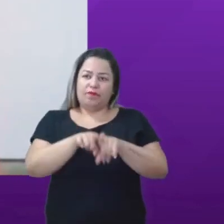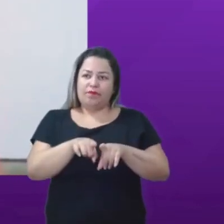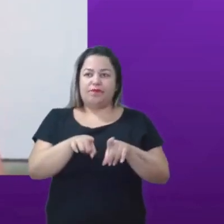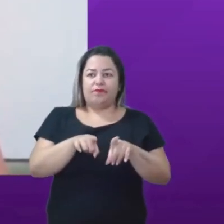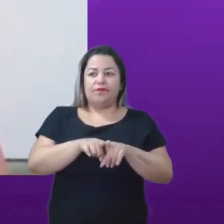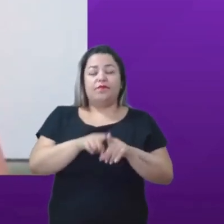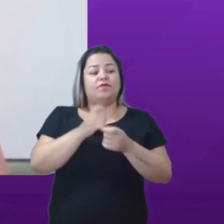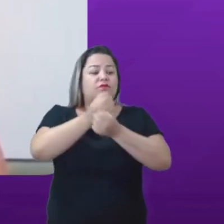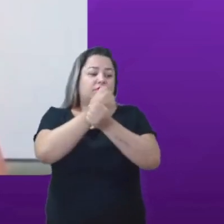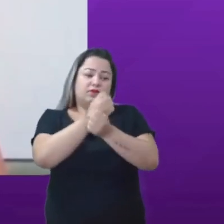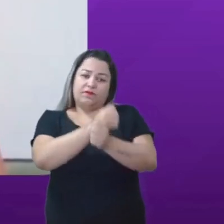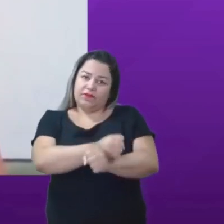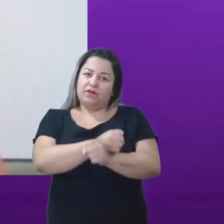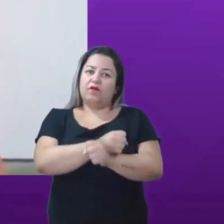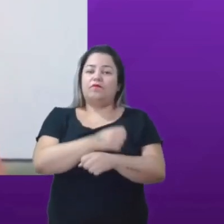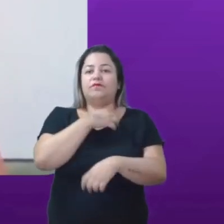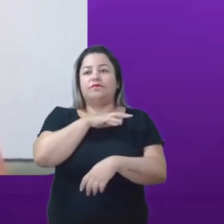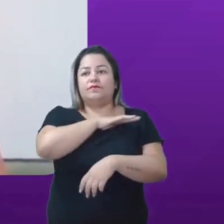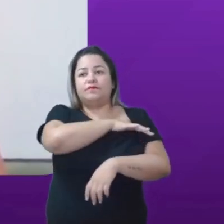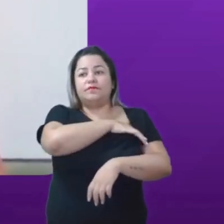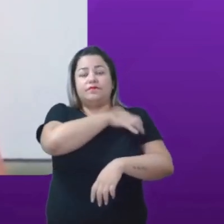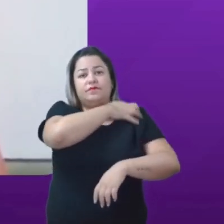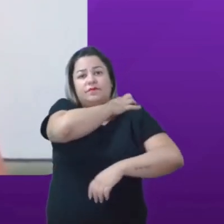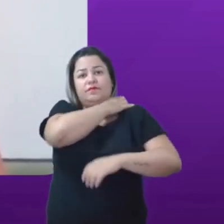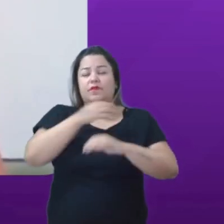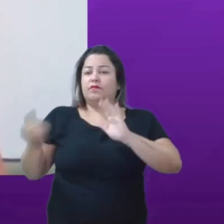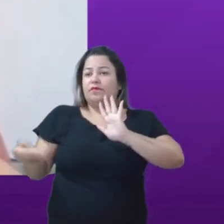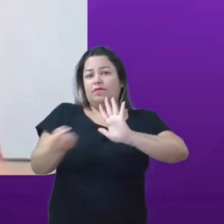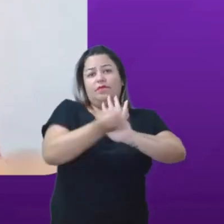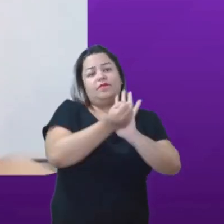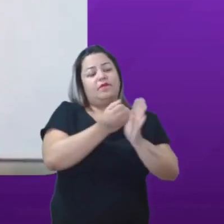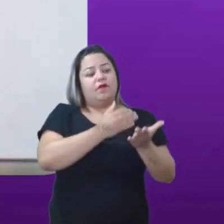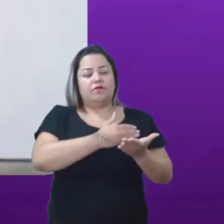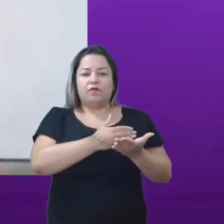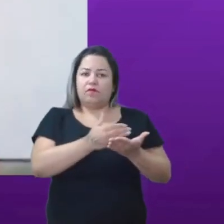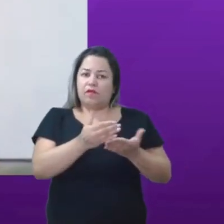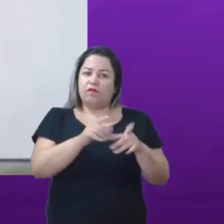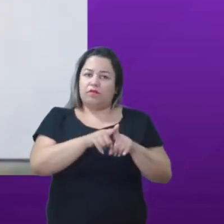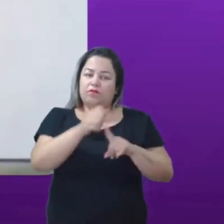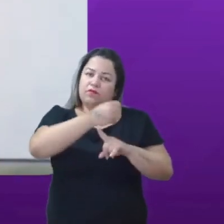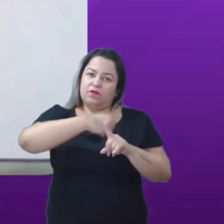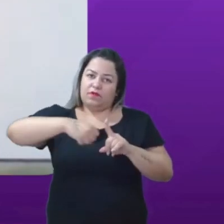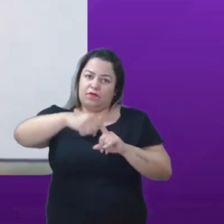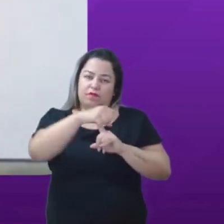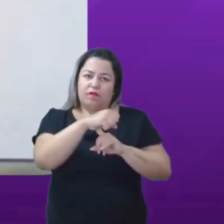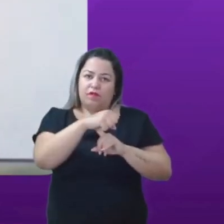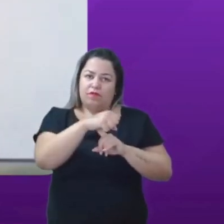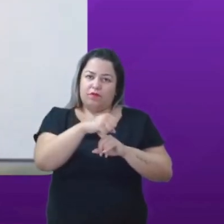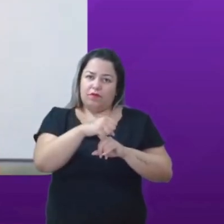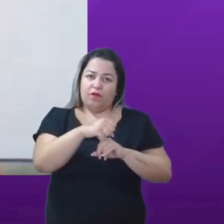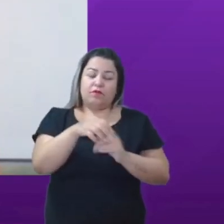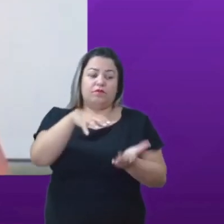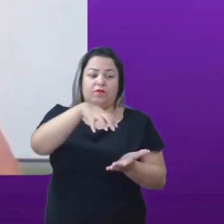de escravidão, é um processo que marca o início, né, dessa sociedade, no início desse